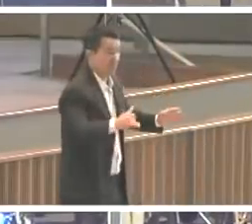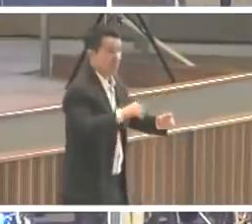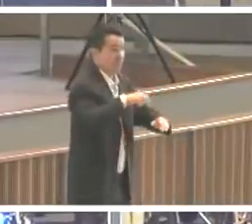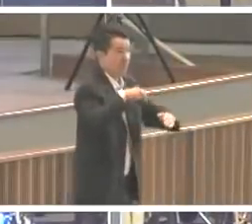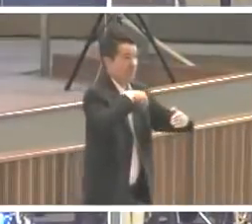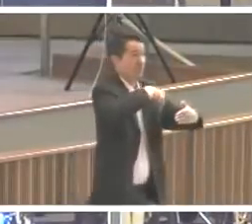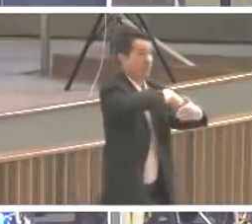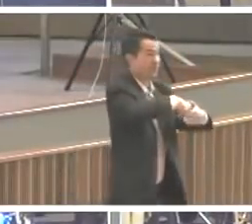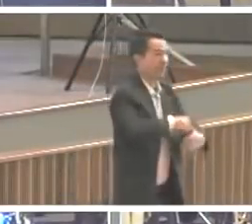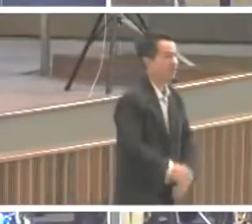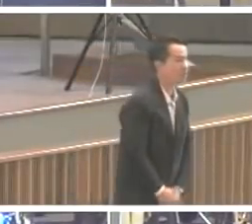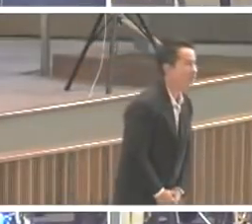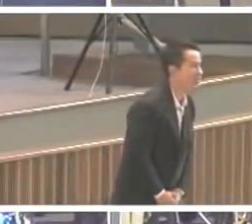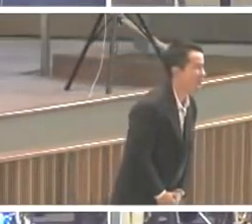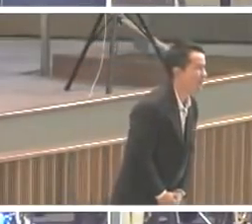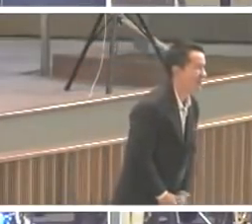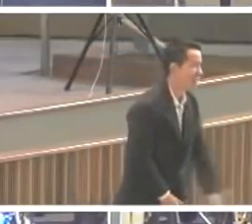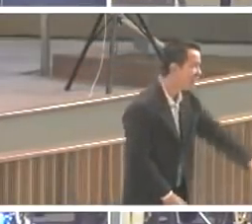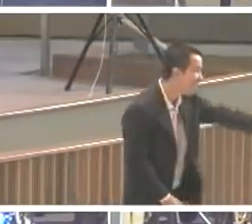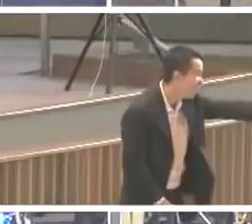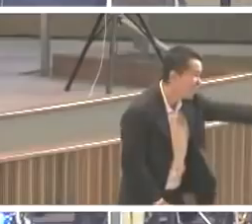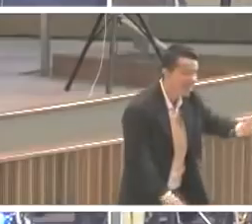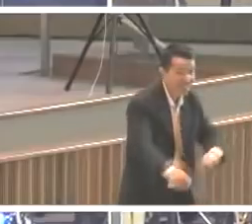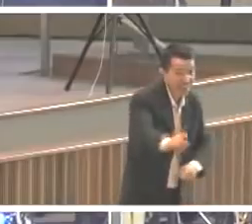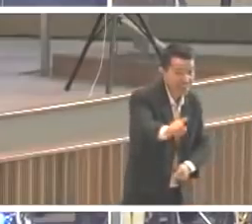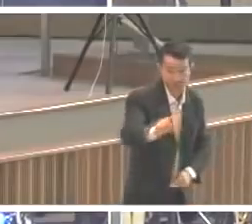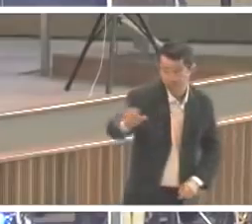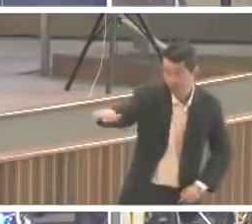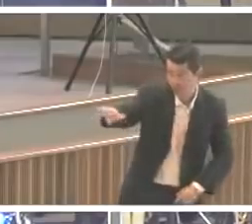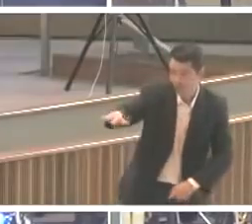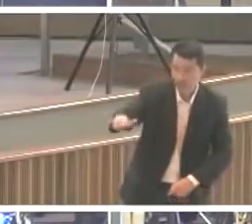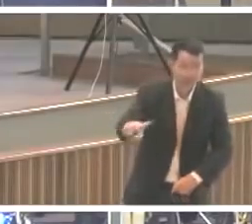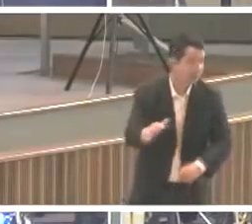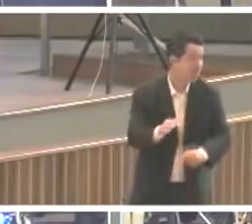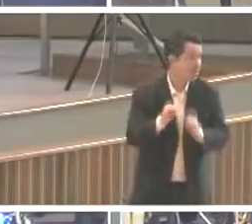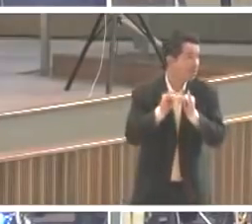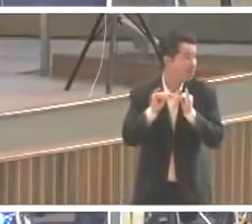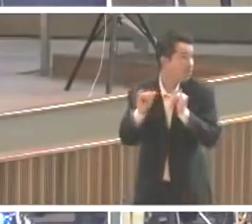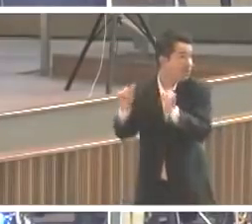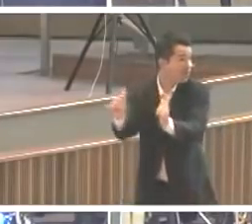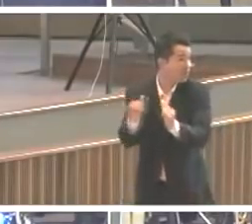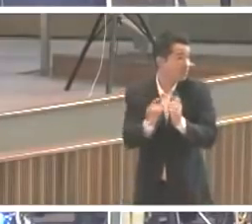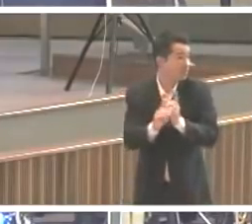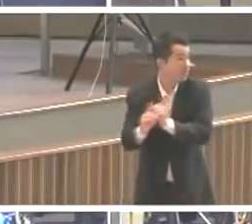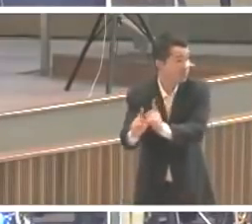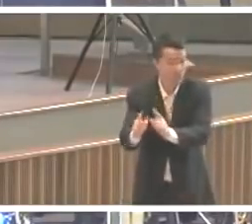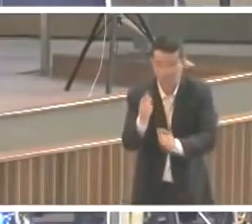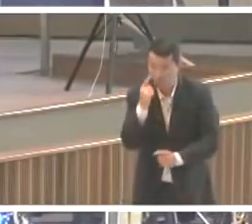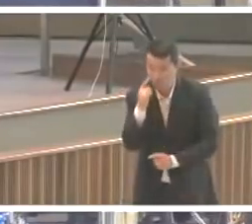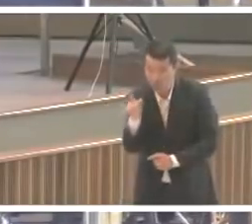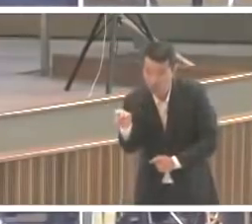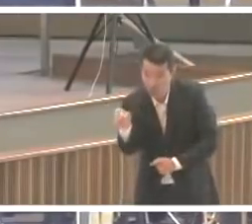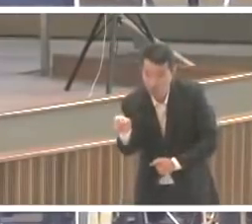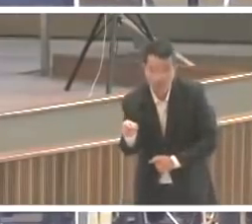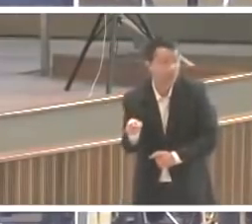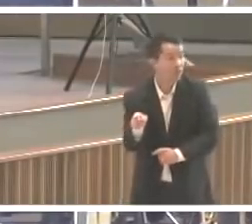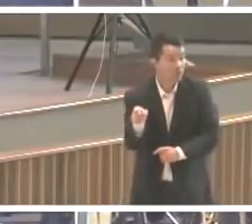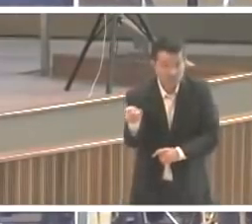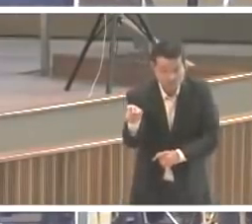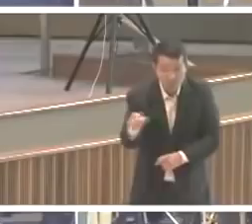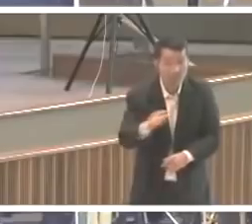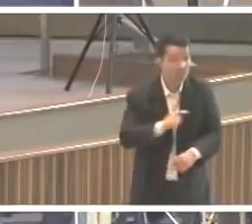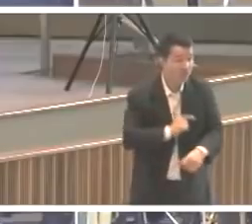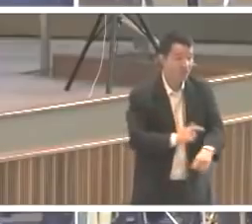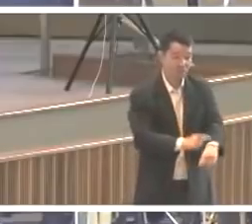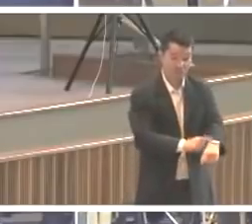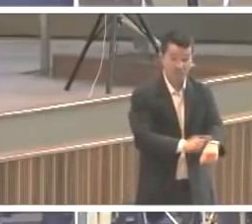para os seus discípulos essas palavras. E a ideia de Jesus era o seguinte: olha, vocês tiveram um